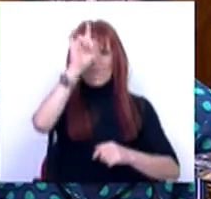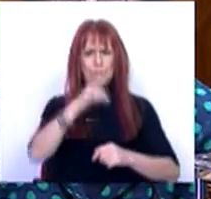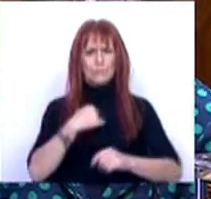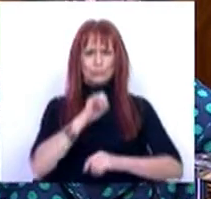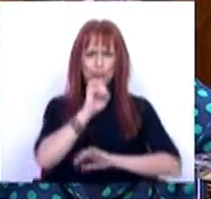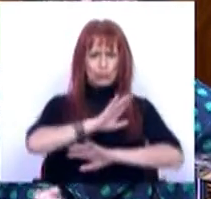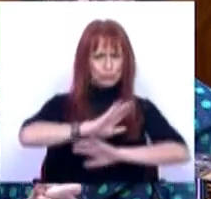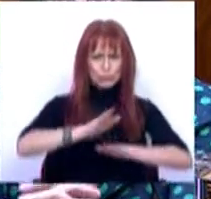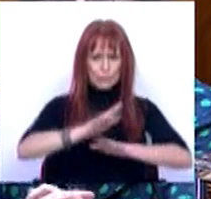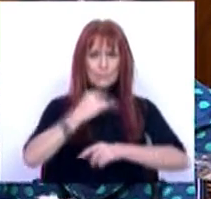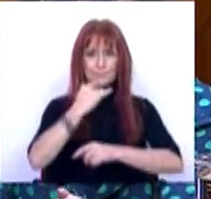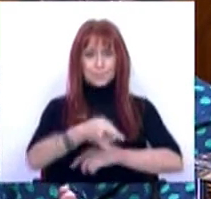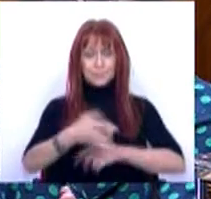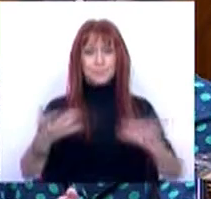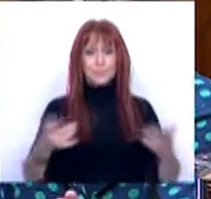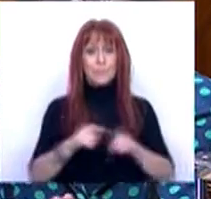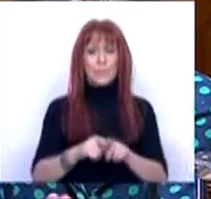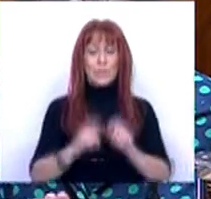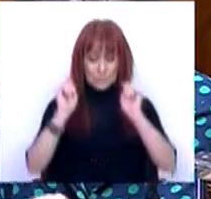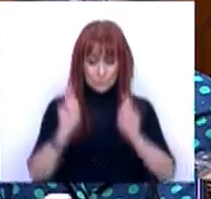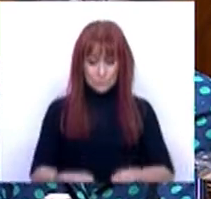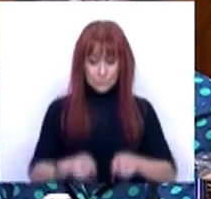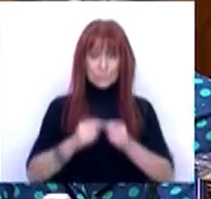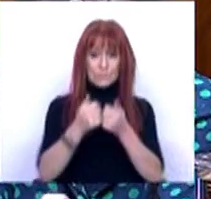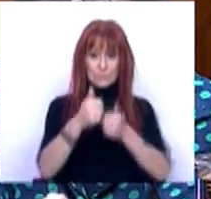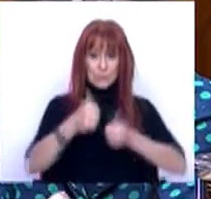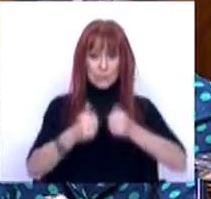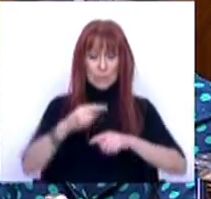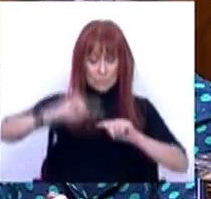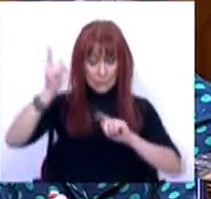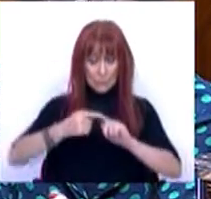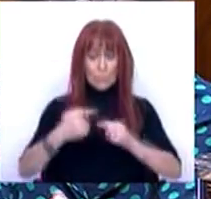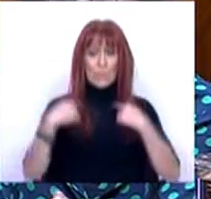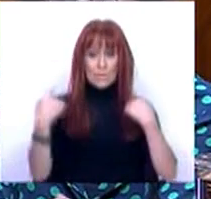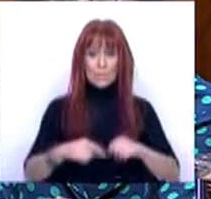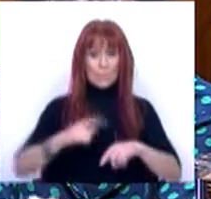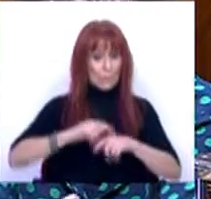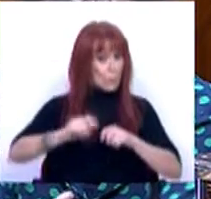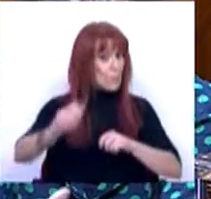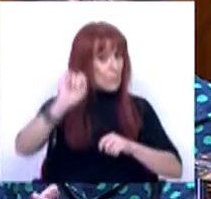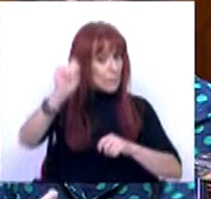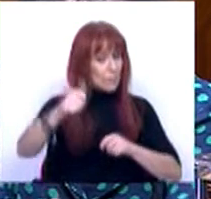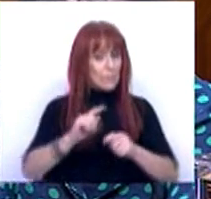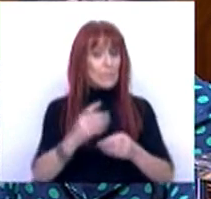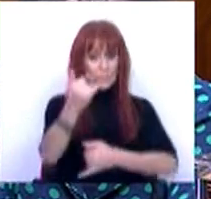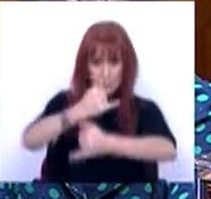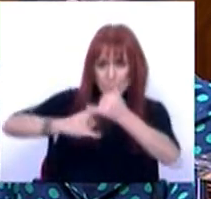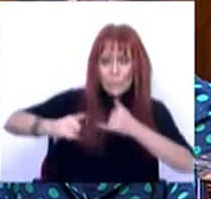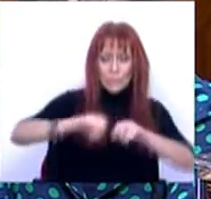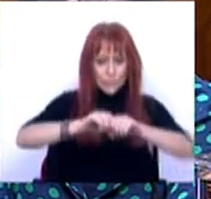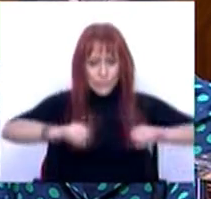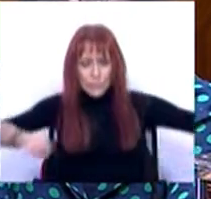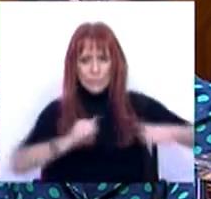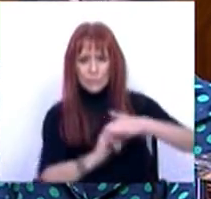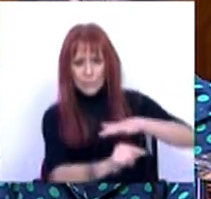a oportunidade de dizer, será lançado o concurso ainda este ano e teremos no tempo certo a substituição dos